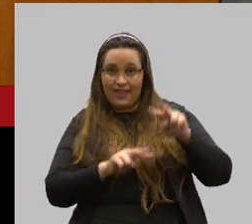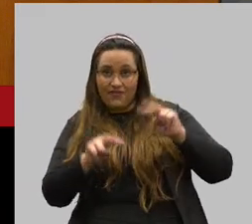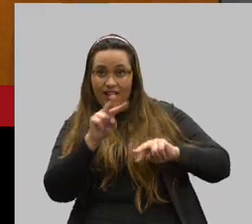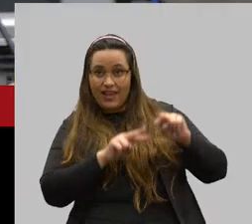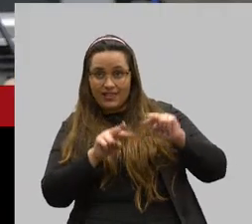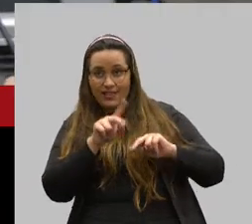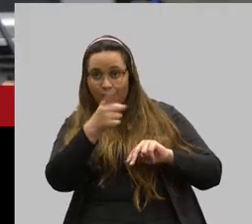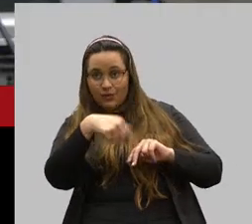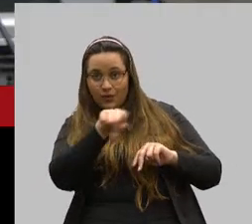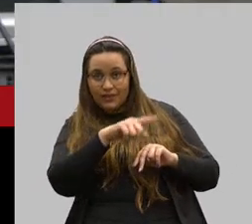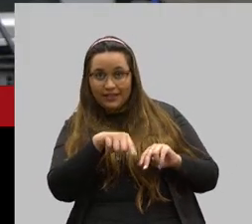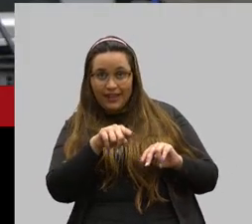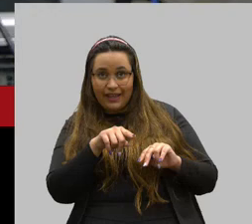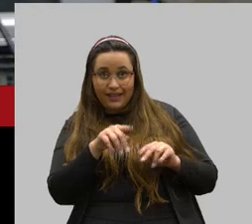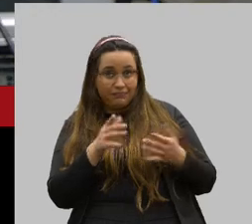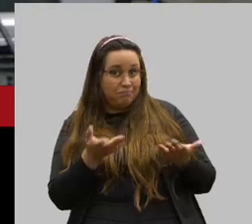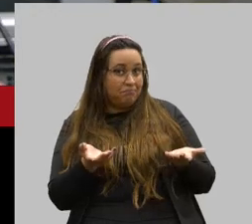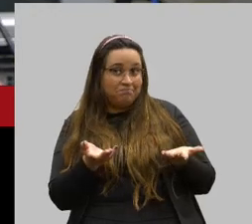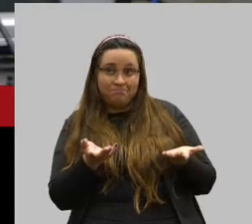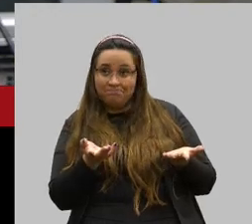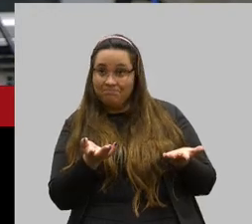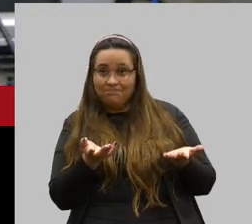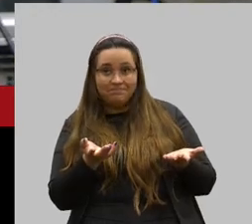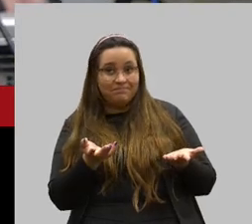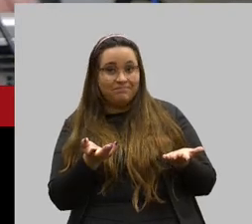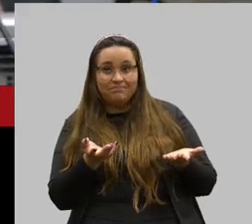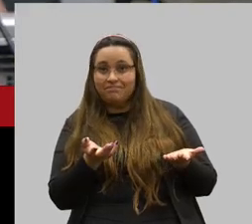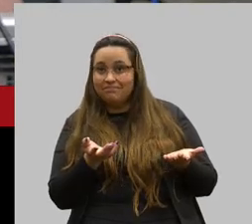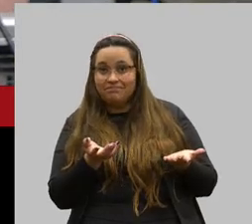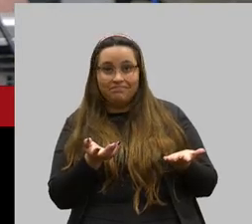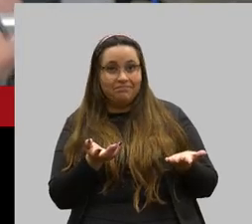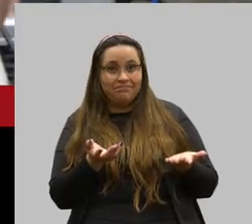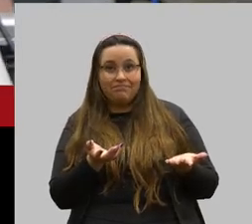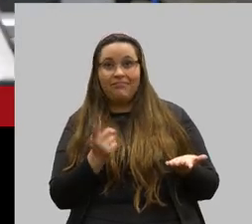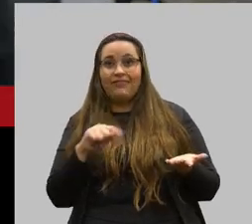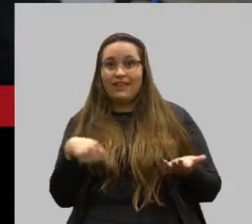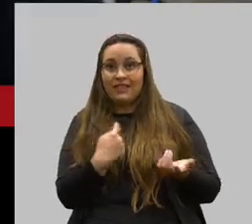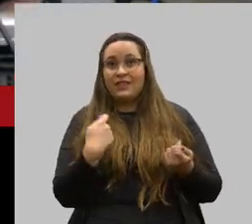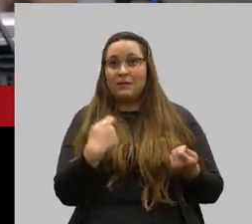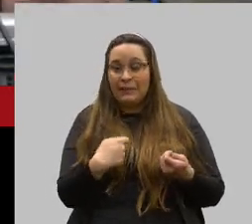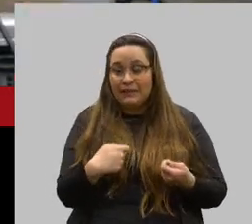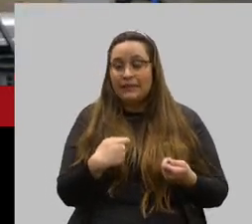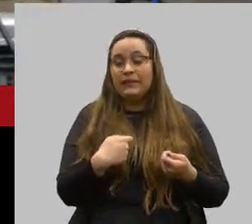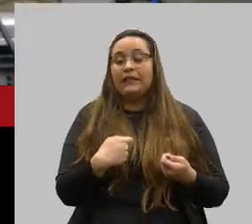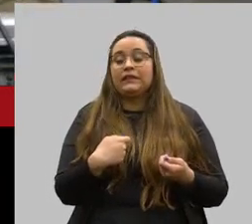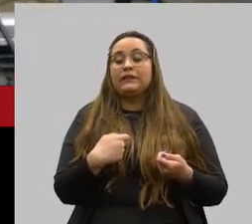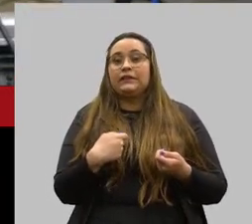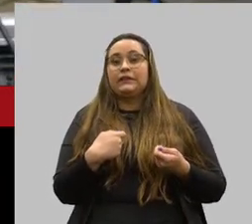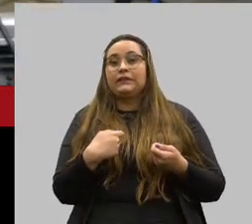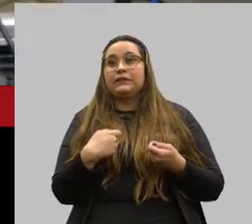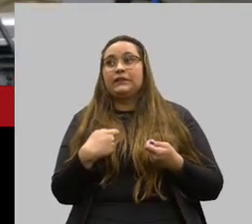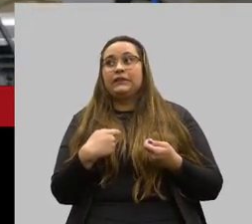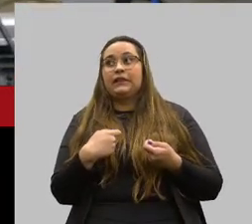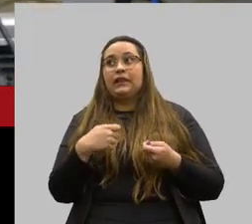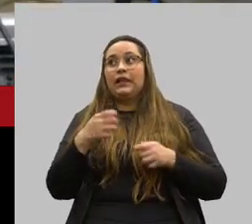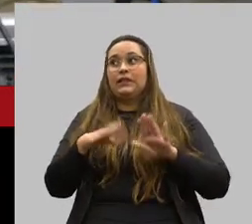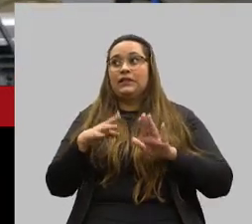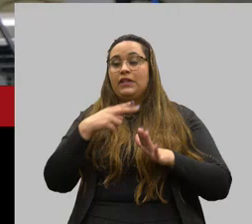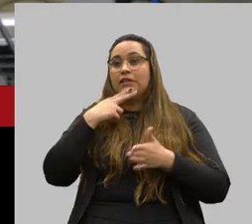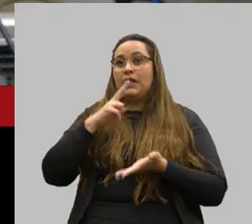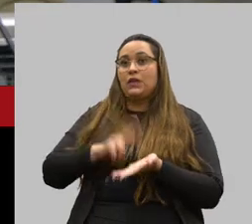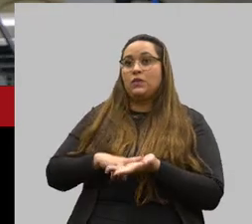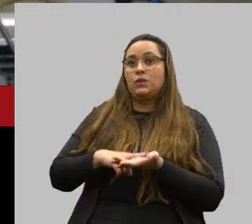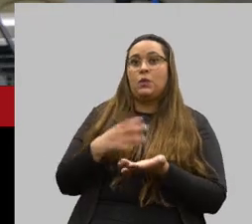vocês não necessariamente gente mas a gente tem que brigar com o diagnóstico e se a gente assumi-lo se